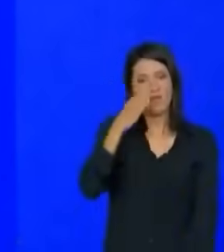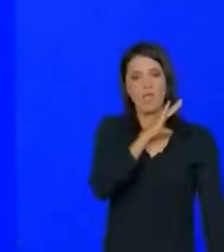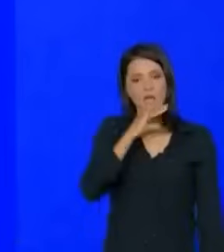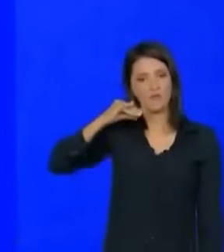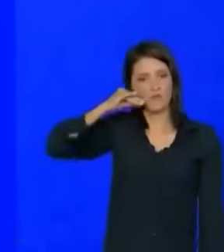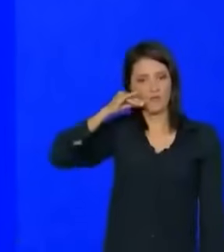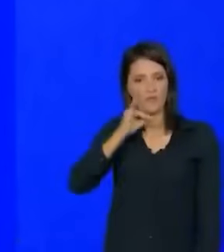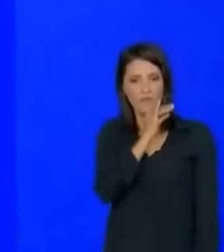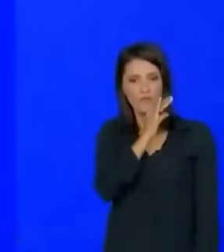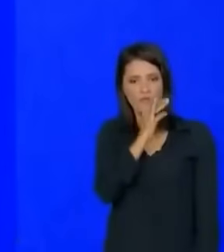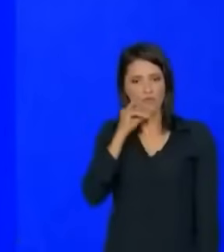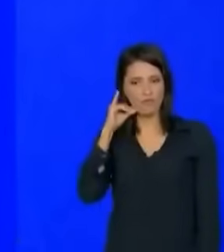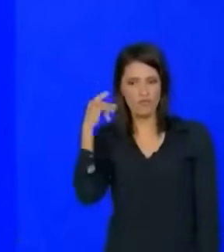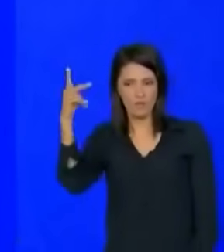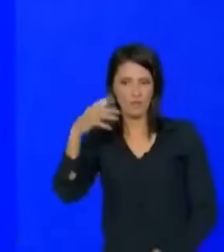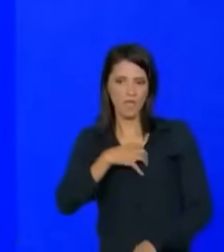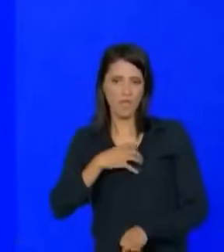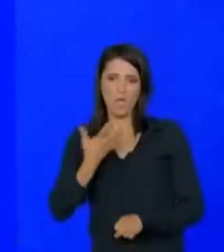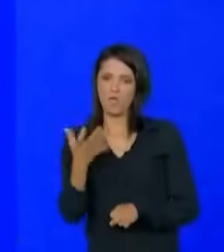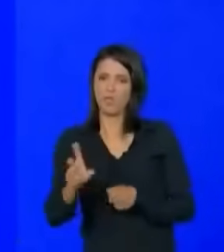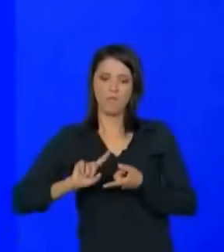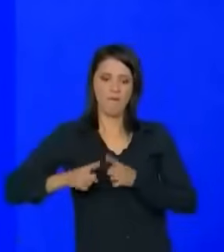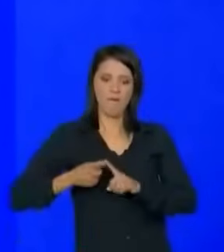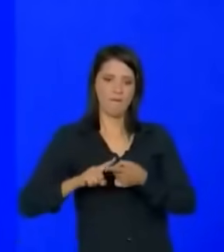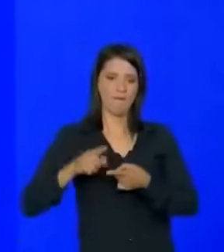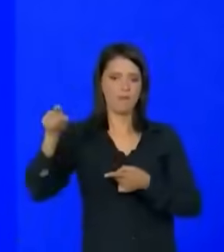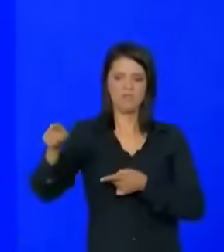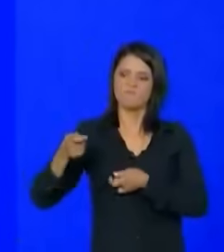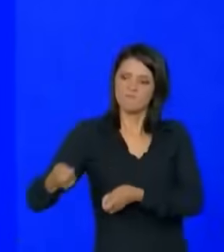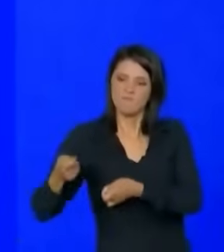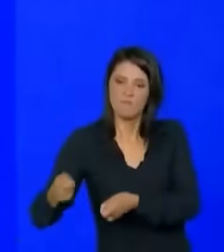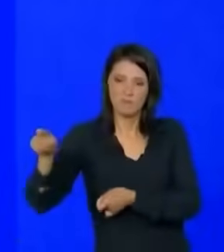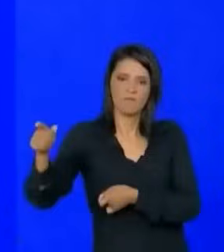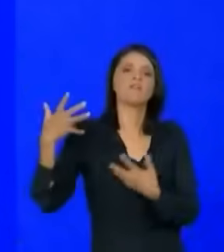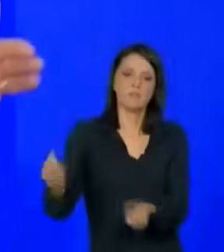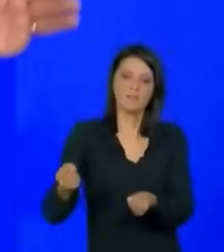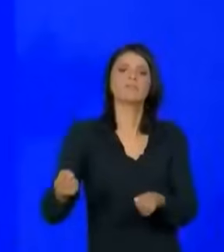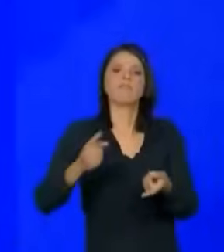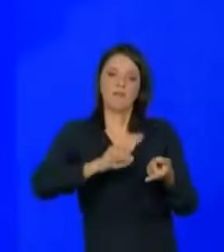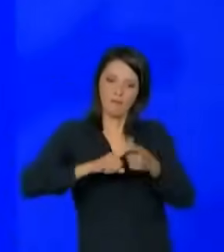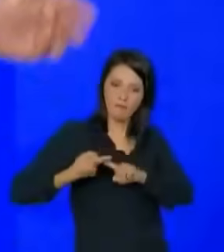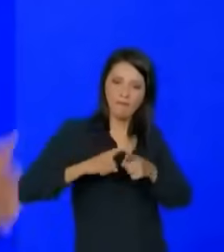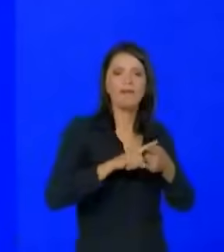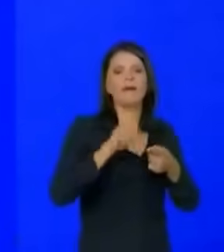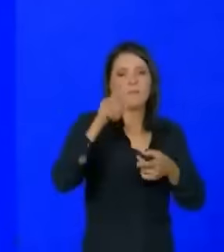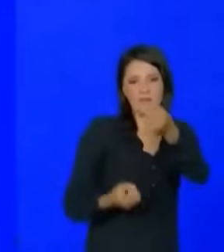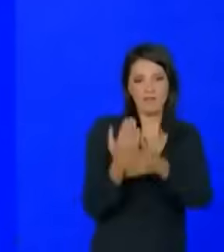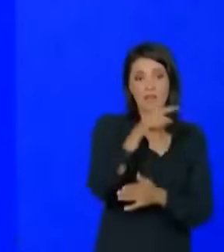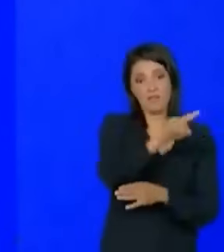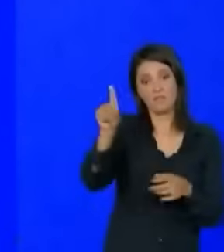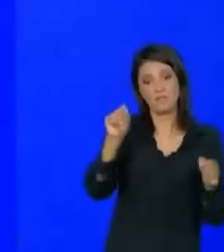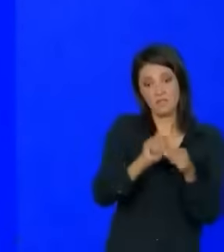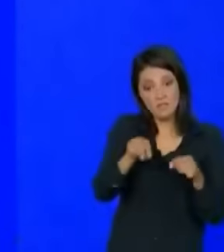não quer negociar pois nós vamos encher tanto saco que o aif vai ter que negociar para fazer aquilo que vocês